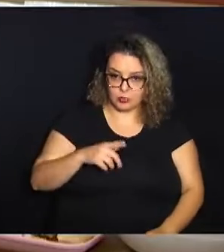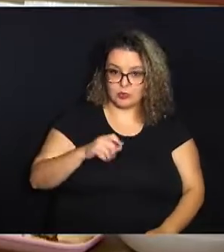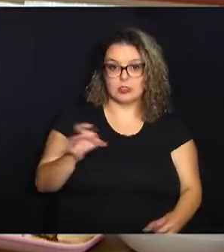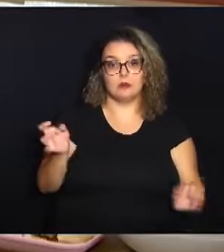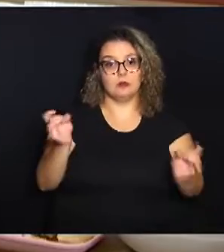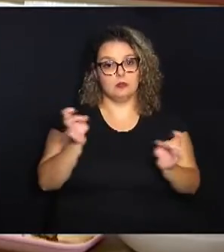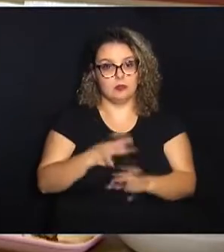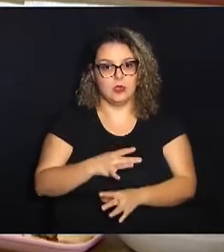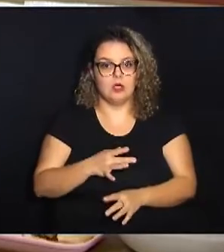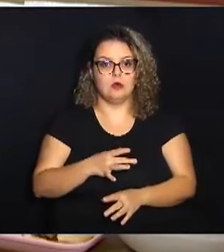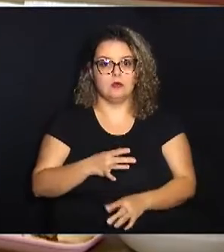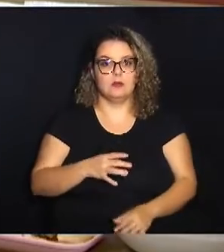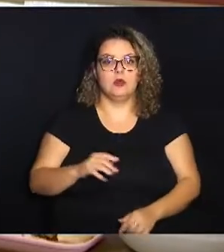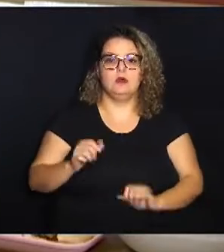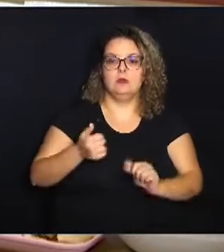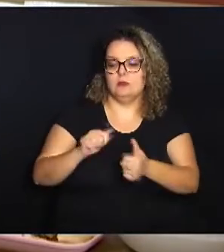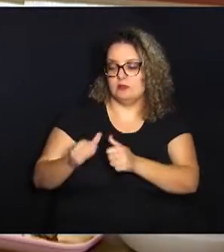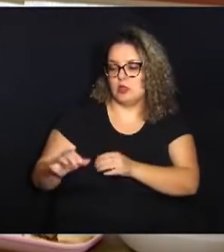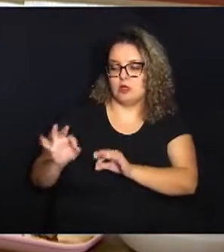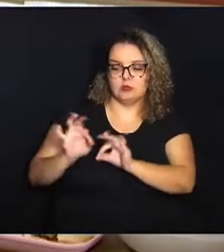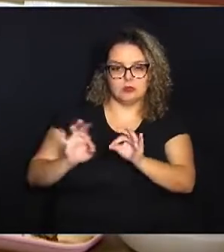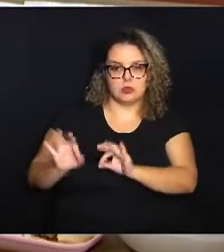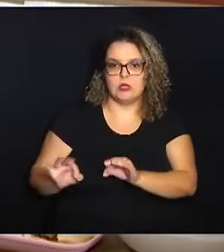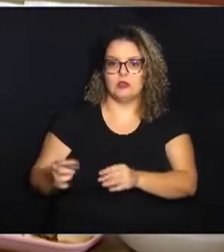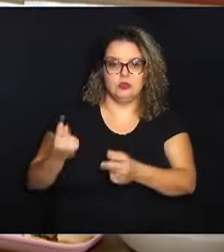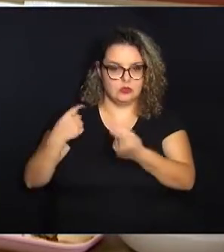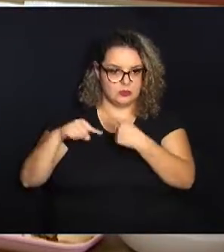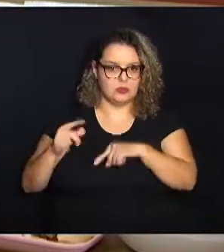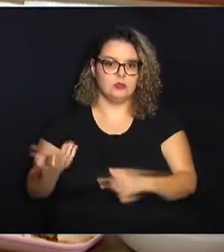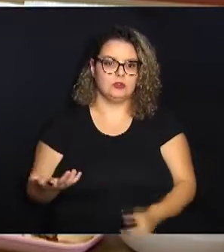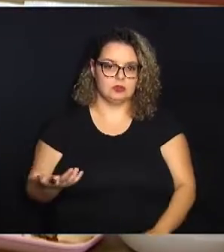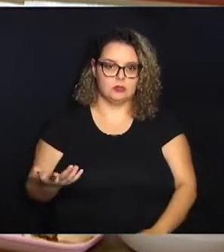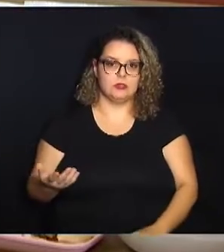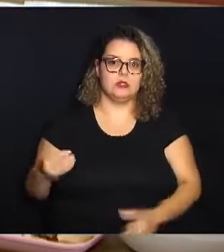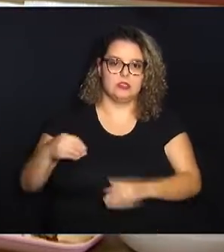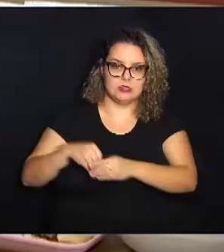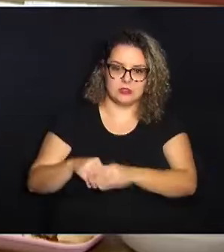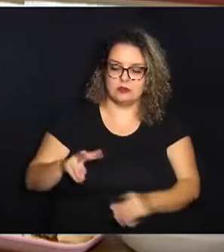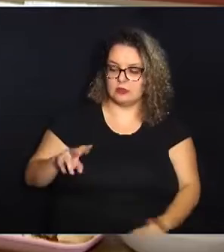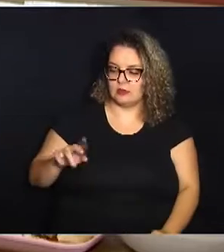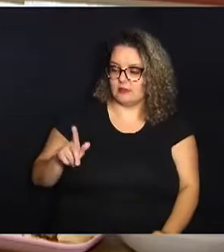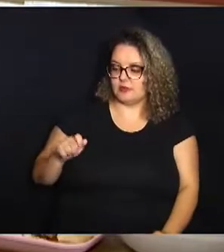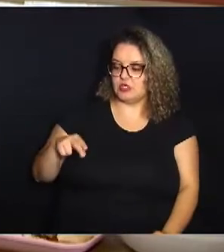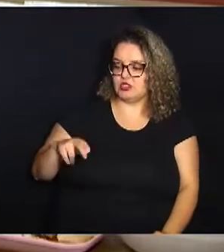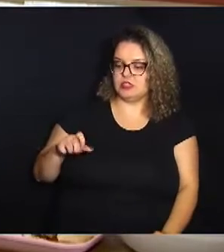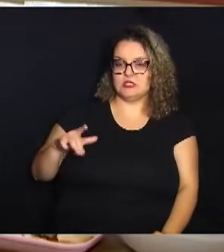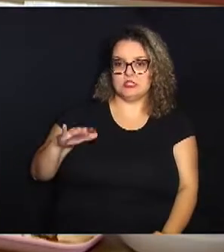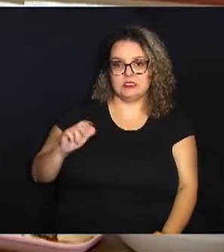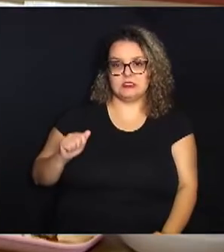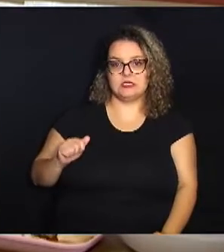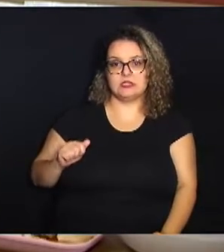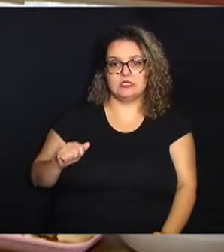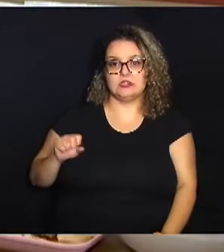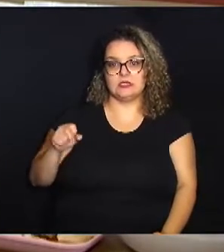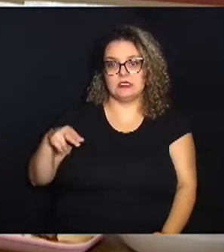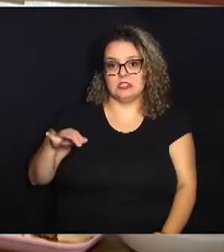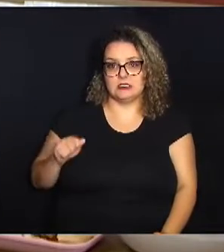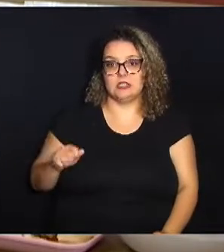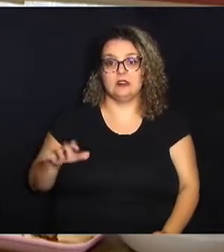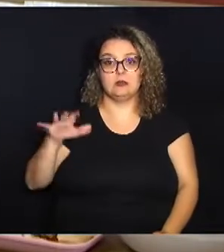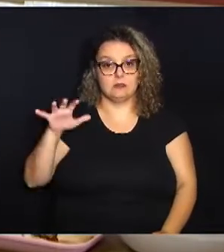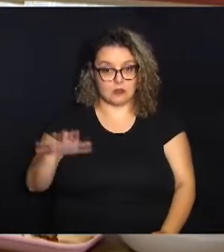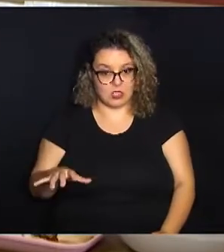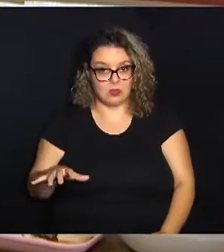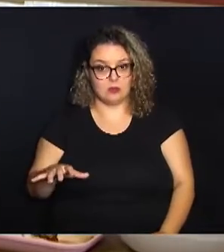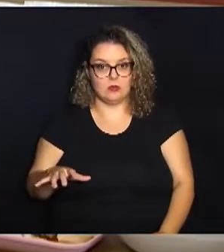pronta para ser avaliada com sucesso dentro da vigilância sanitária e MAPA. E aí, para